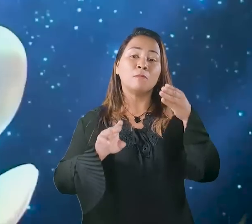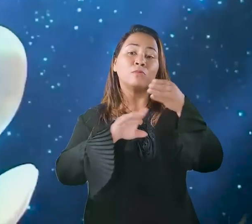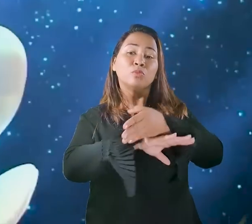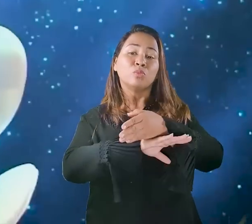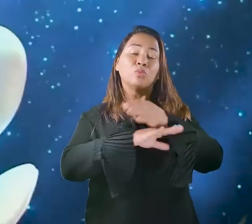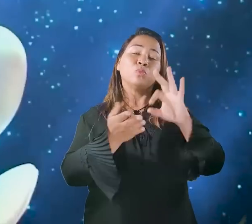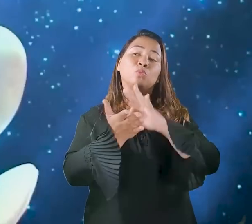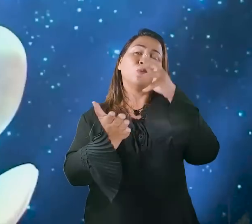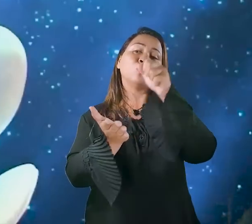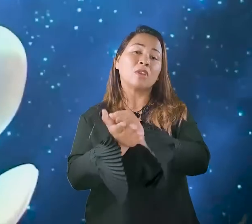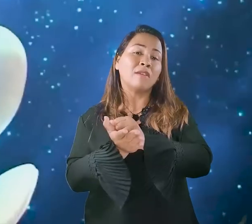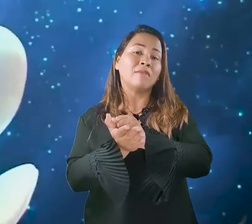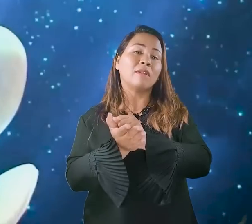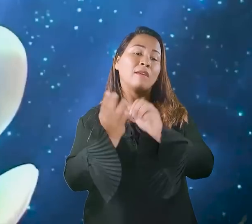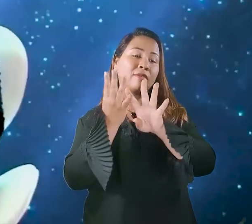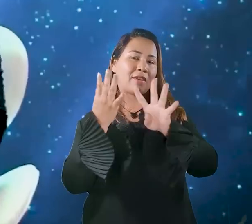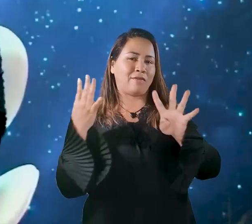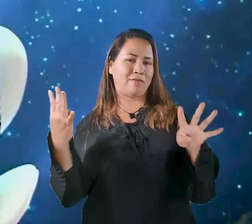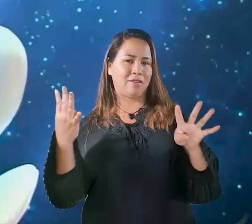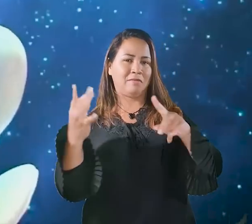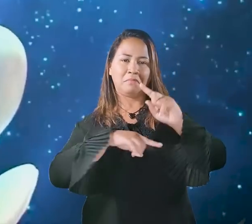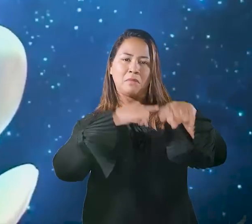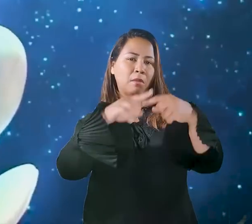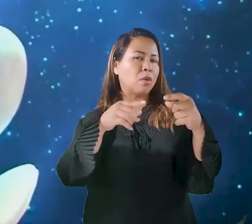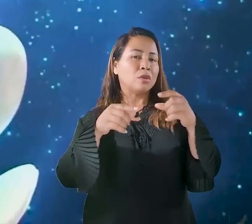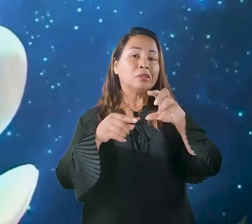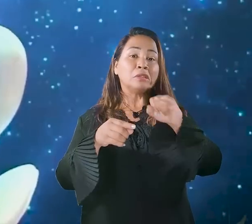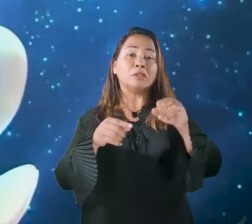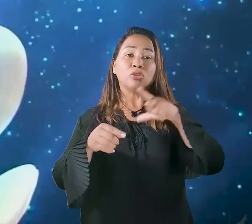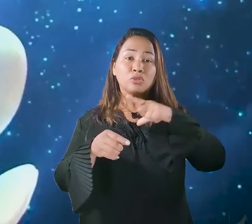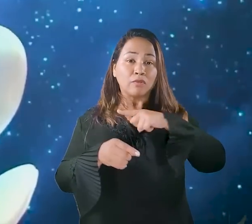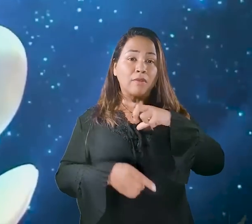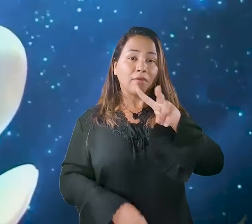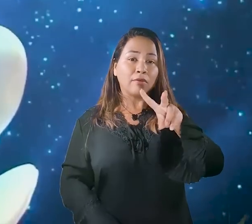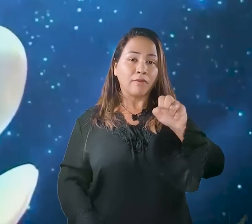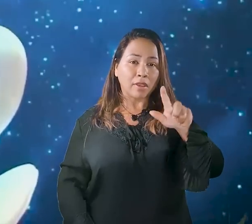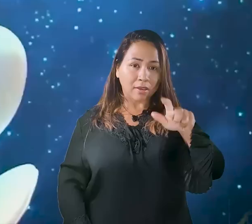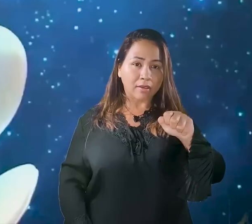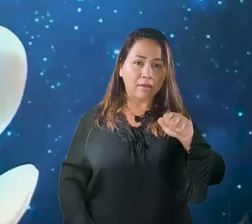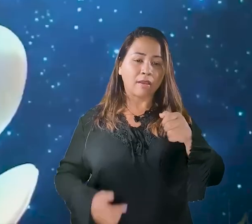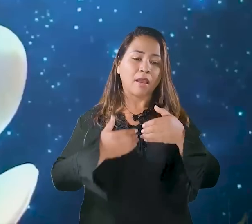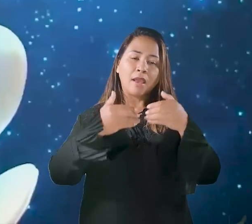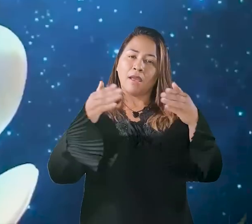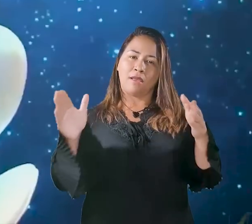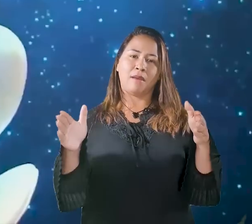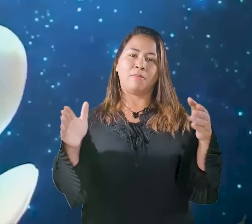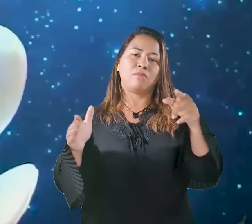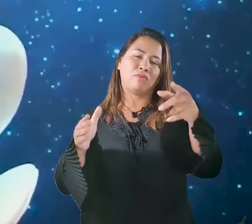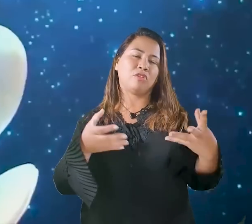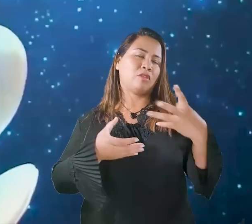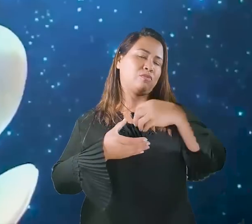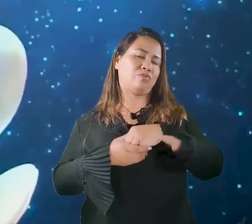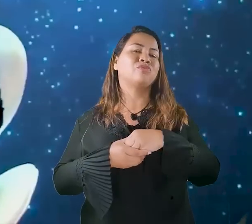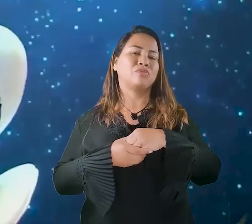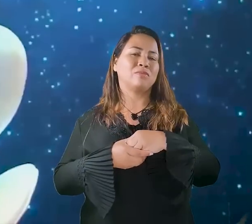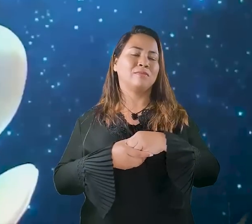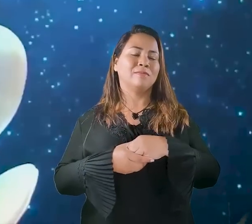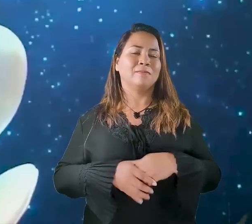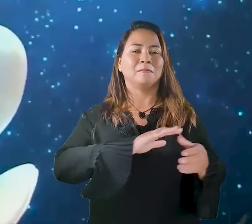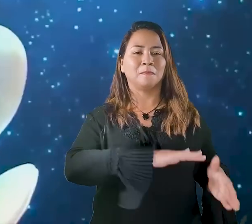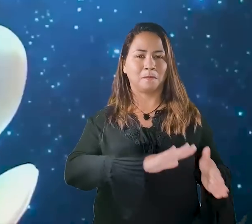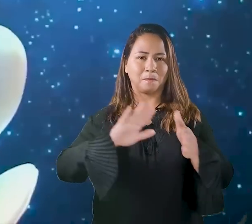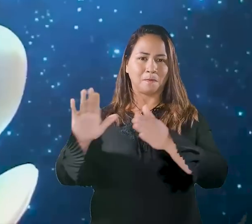você comprar, e depois você vai lá e compra, tá? Agora sim, vem a música para mim. A técnica é rápida, porque o processo aqui